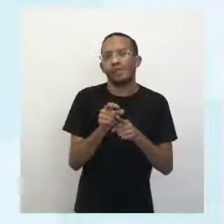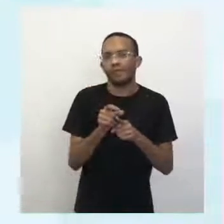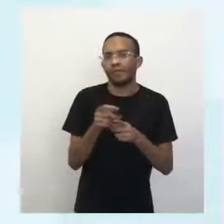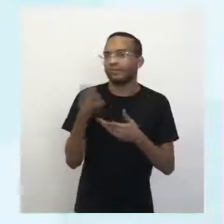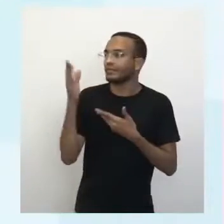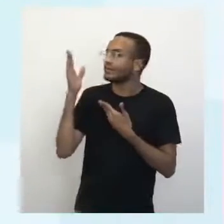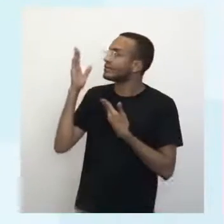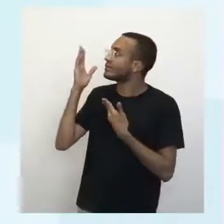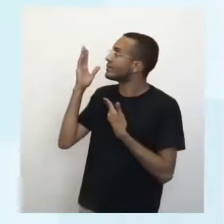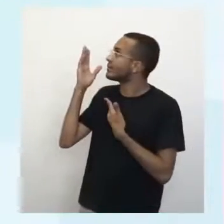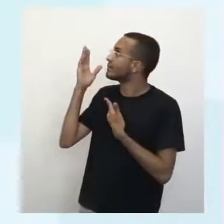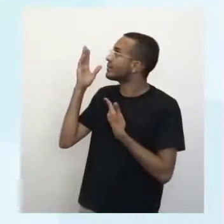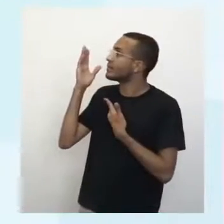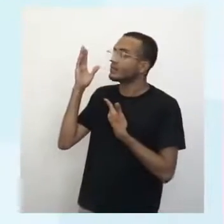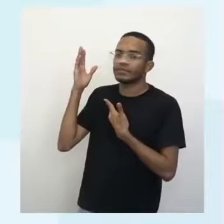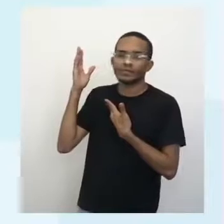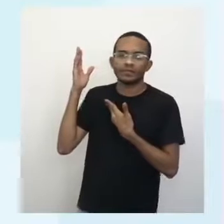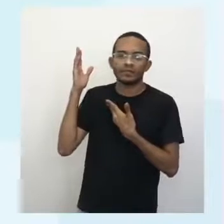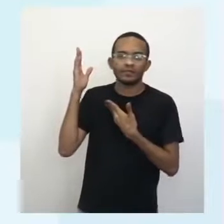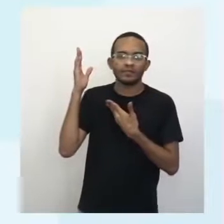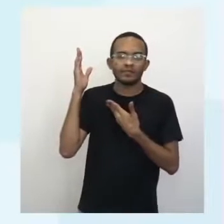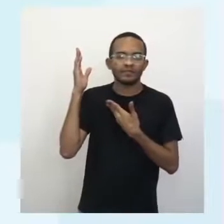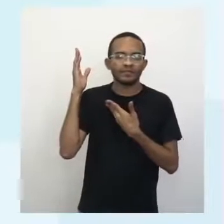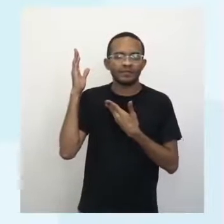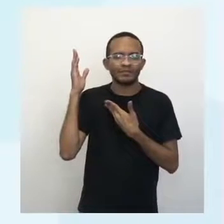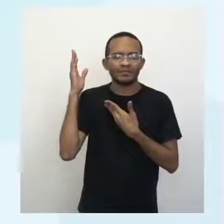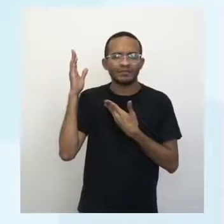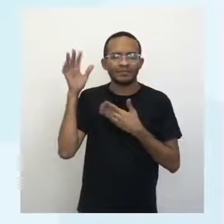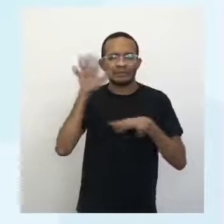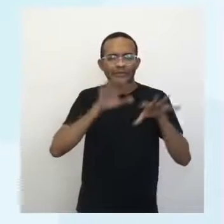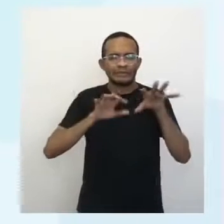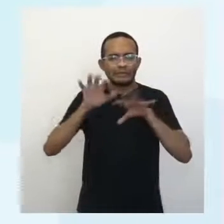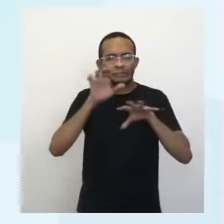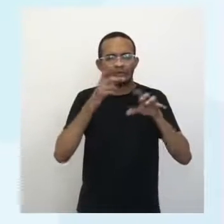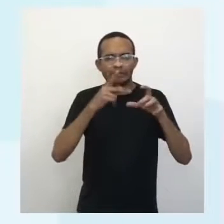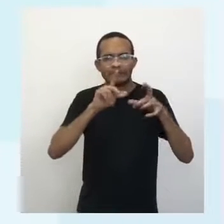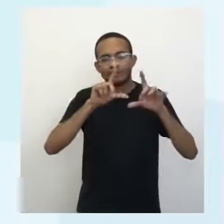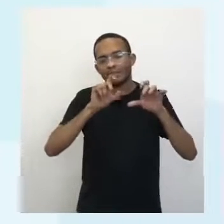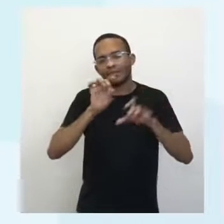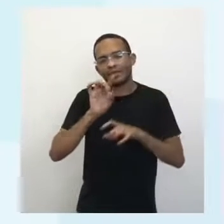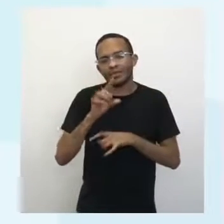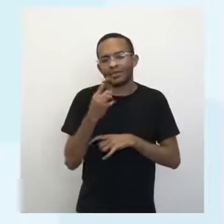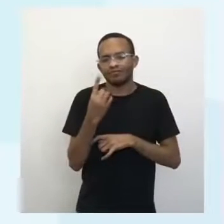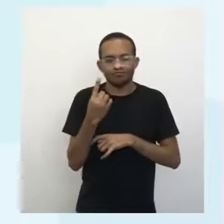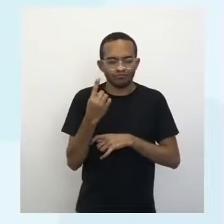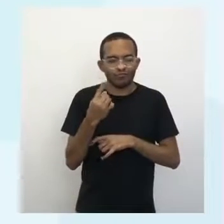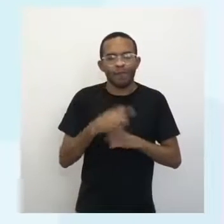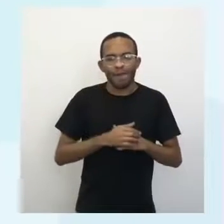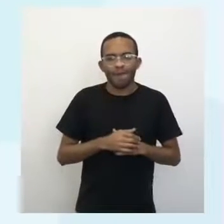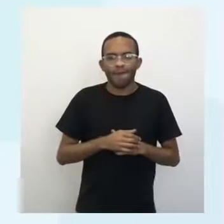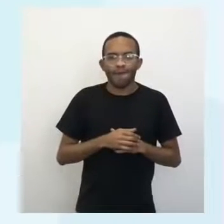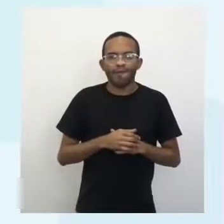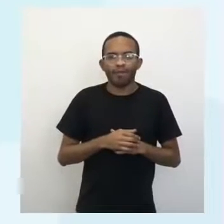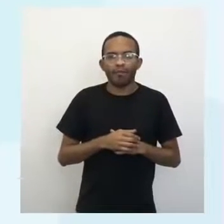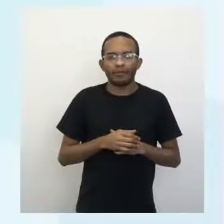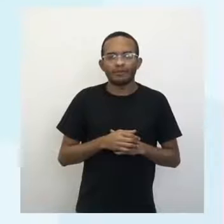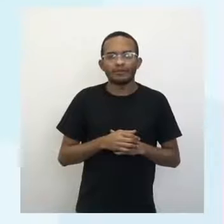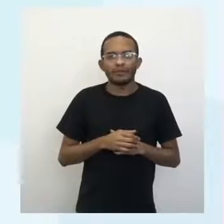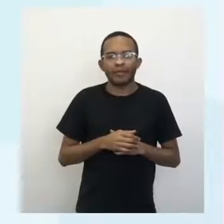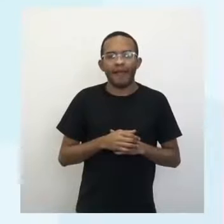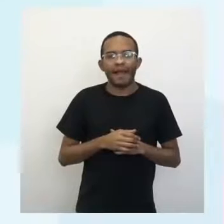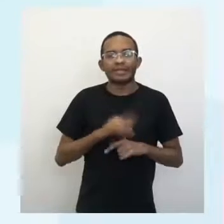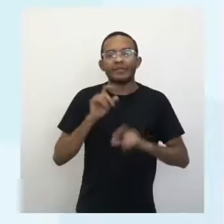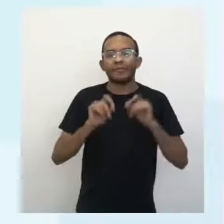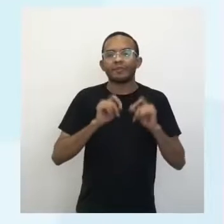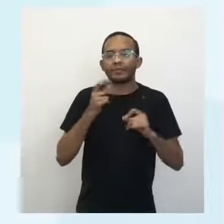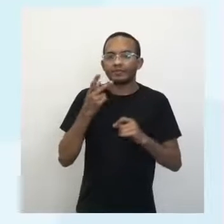aí. Tá? Nossa, tá muito poluída essa imagem, né? Eu também achei, mas foi a única imagem que eu achei para pôr, tá bom? Então você tem que entender